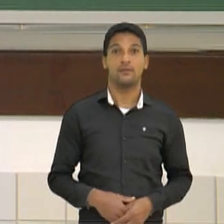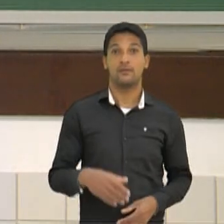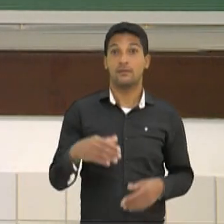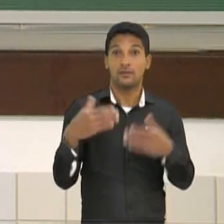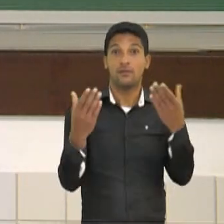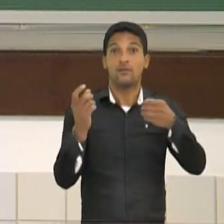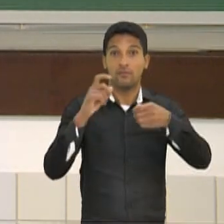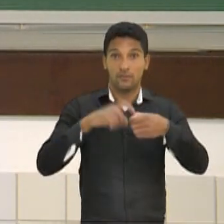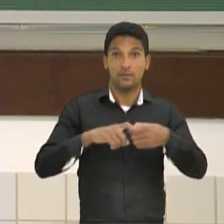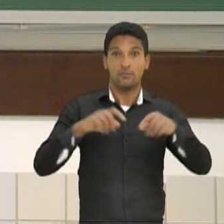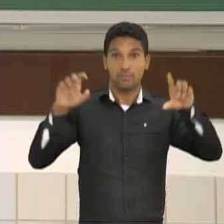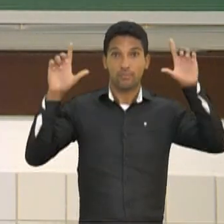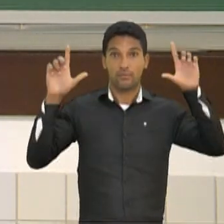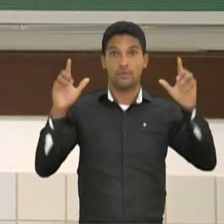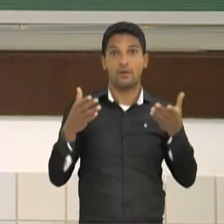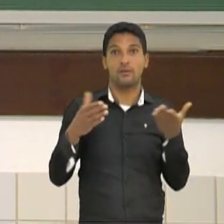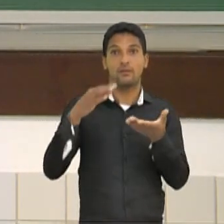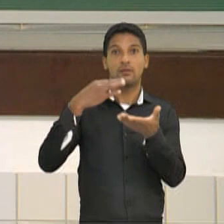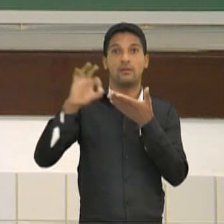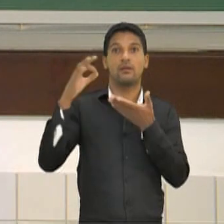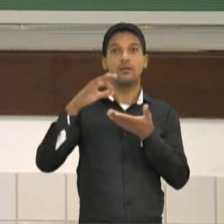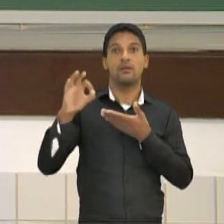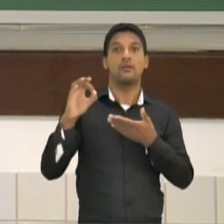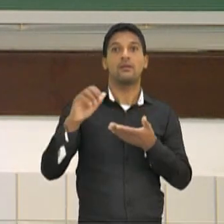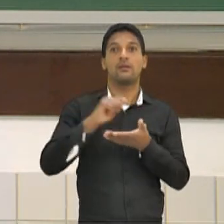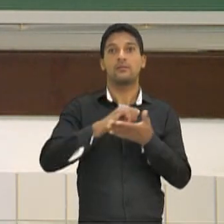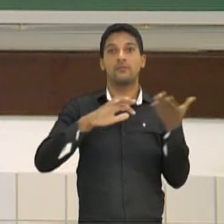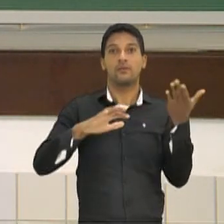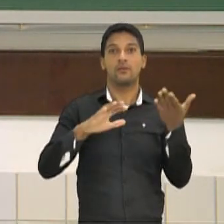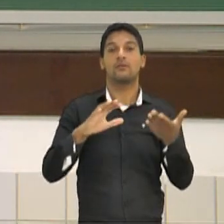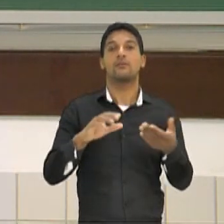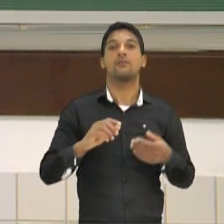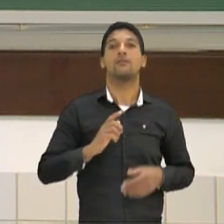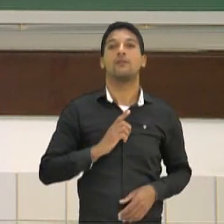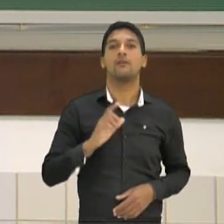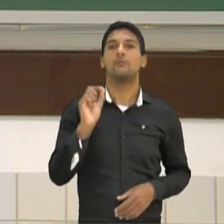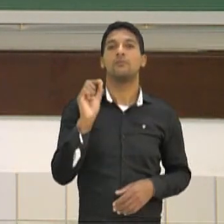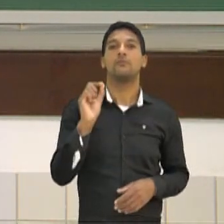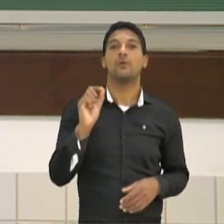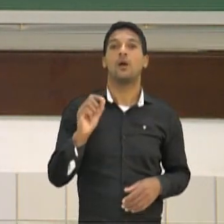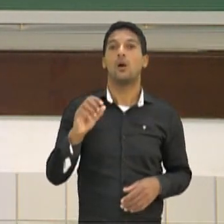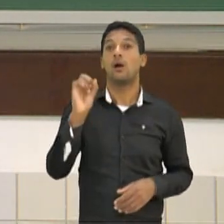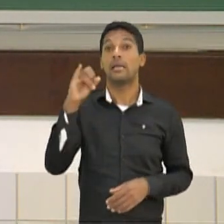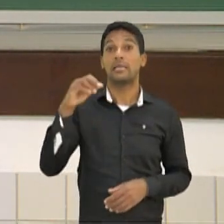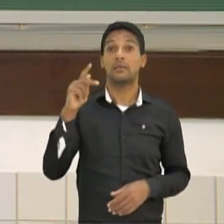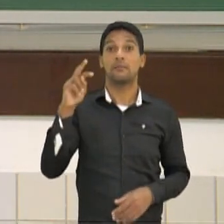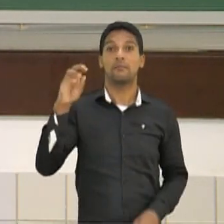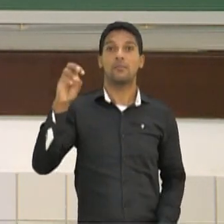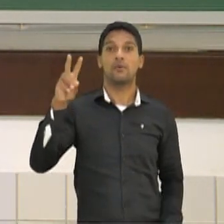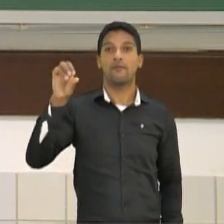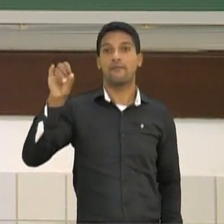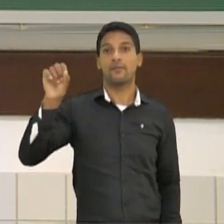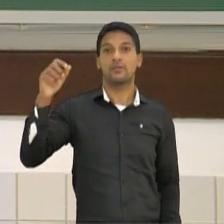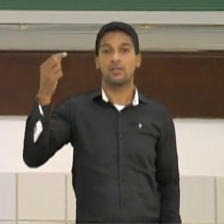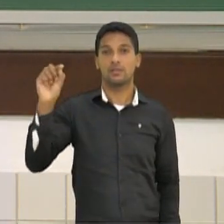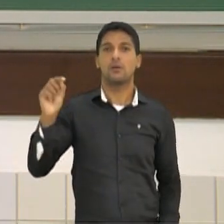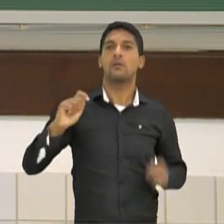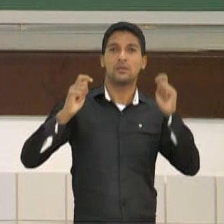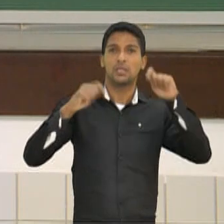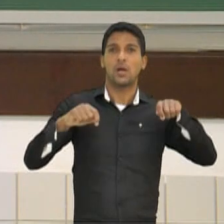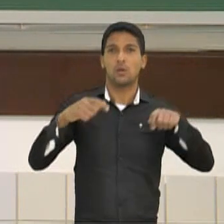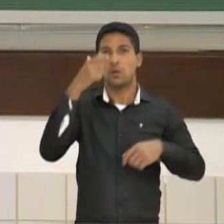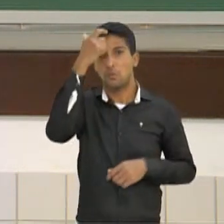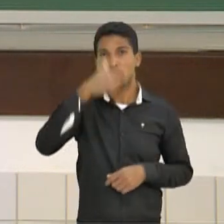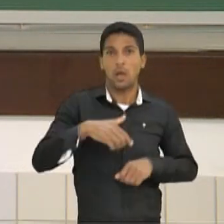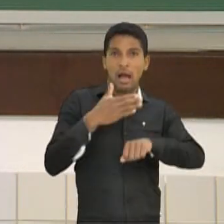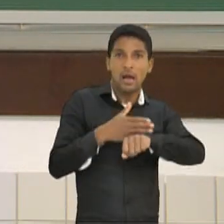E voltando então, galera, com a correção da atividade que tinha ficado aqui para vocês, que era o quê? O que a improvisação permite a seu praticante? Então, através